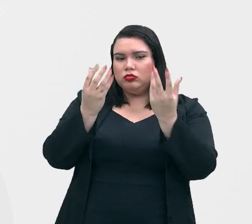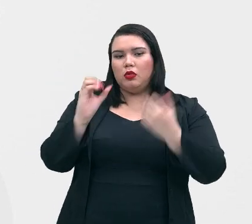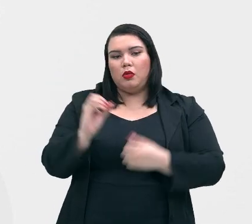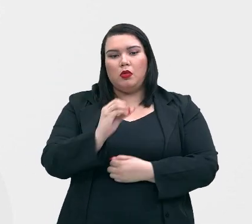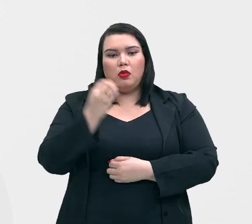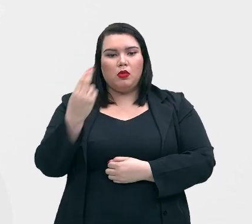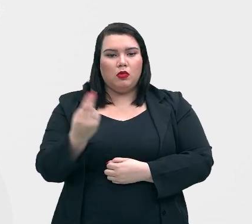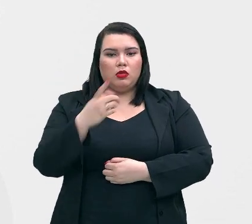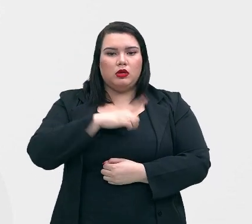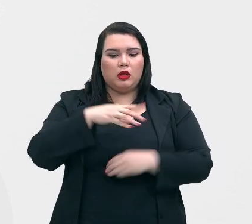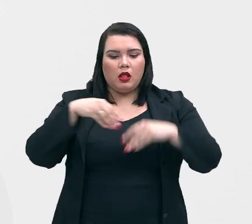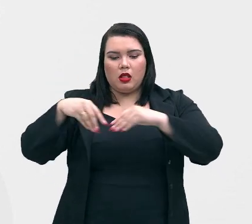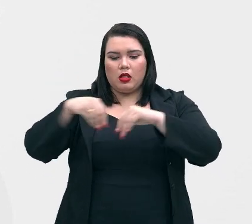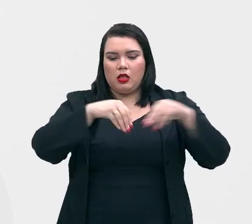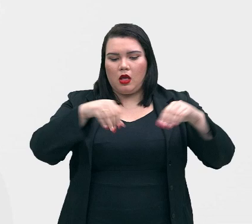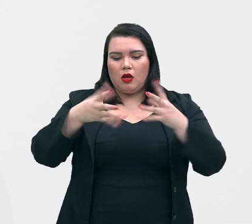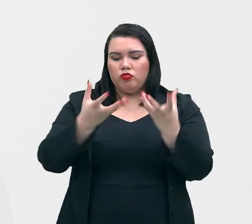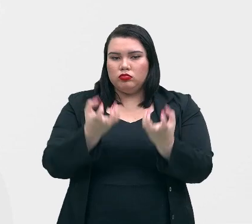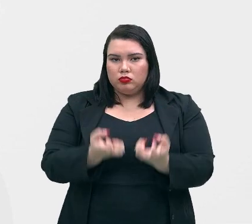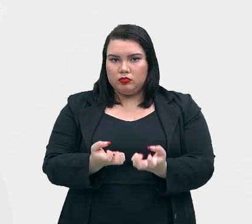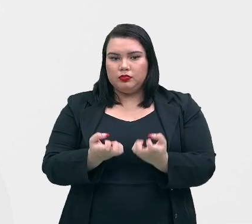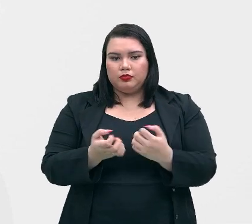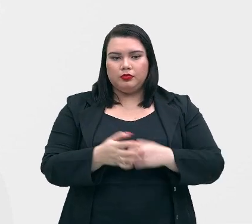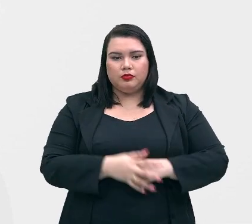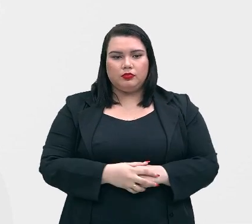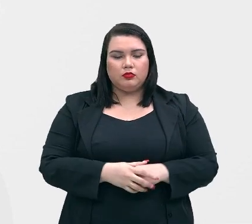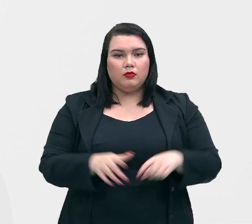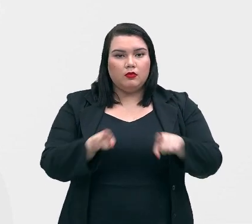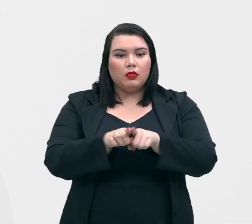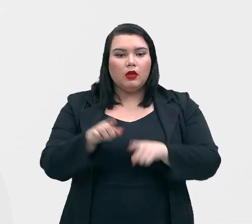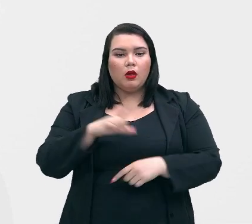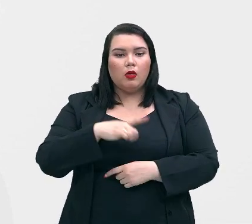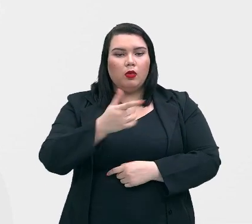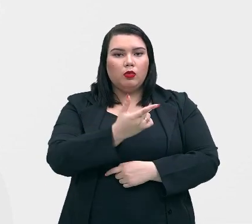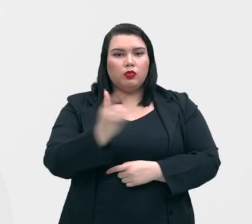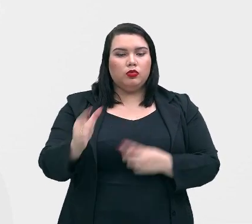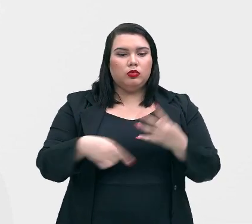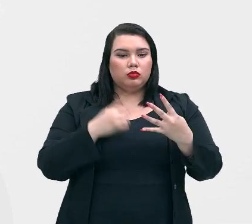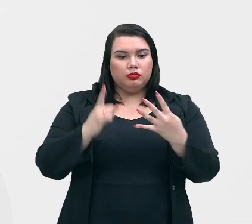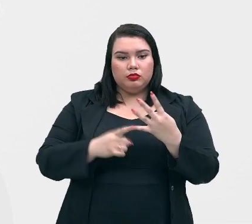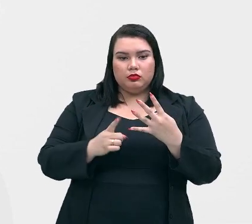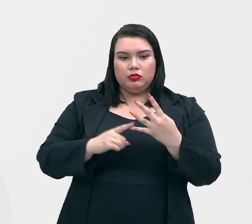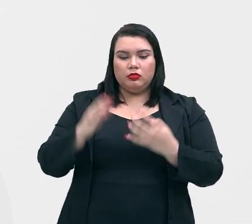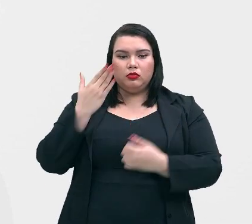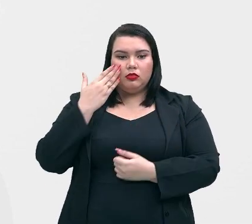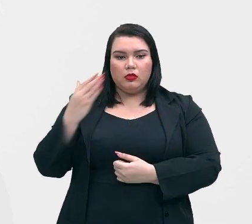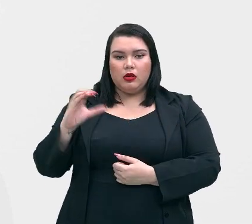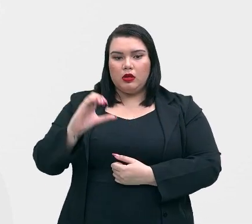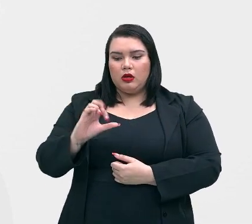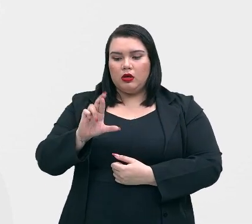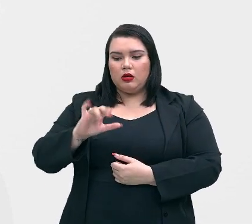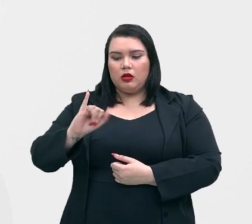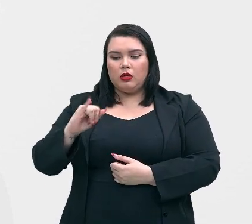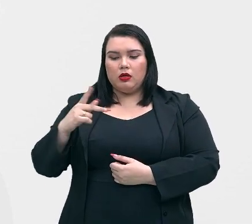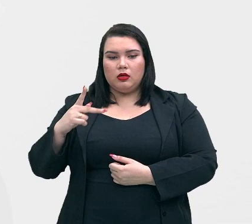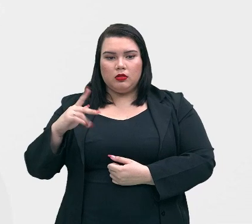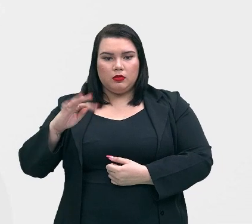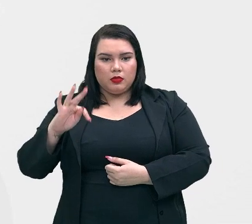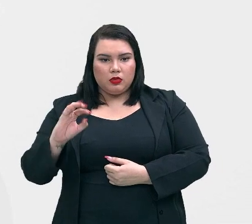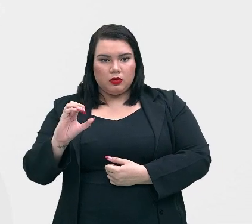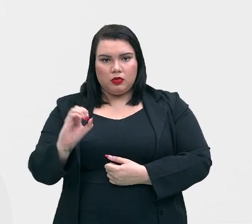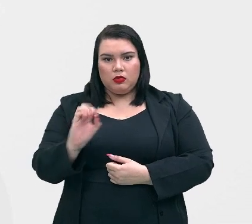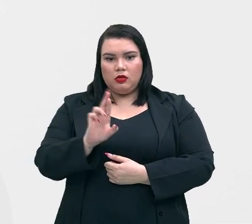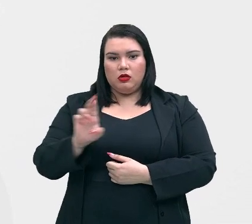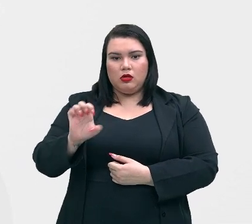mesmo se infiltrar no solo. E também teremos, né, as bacias hidrográficas